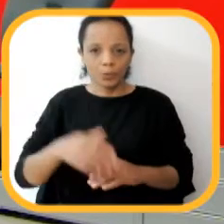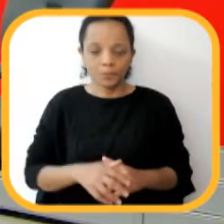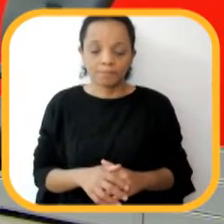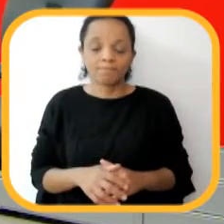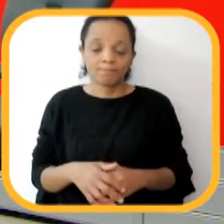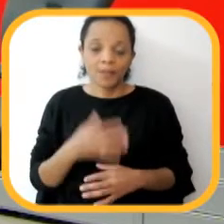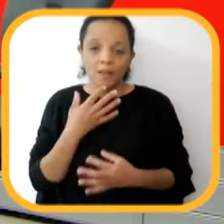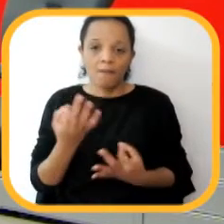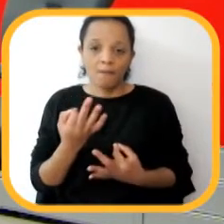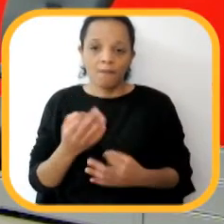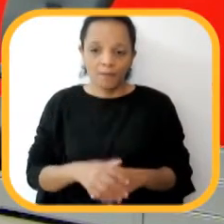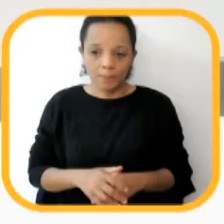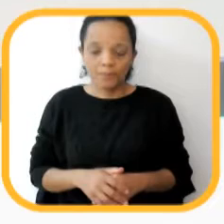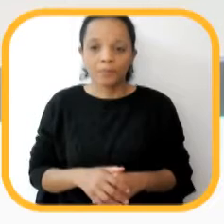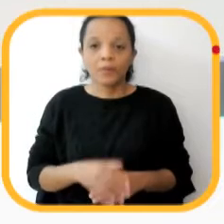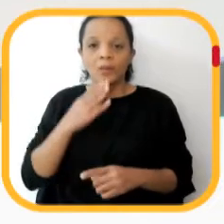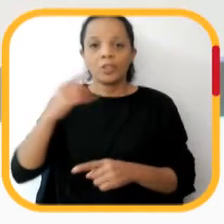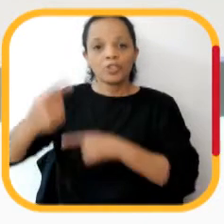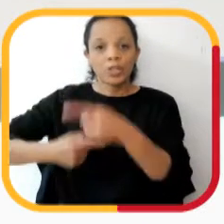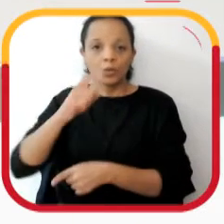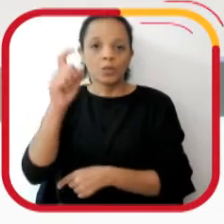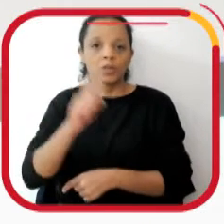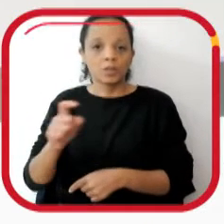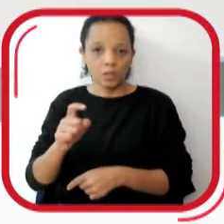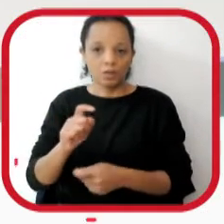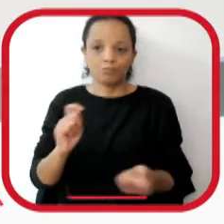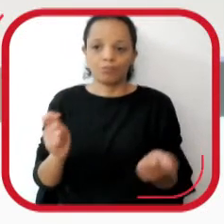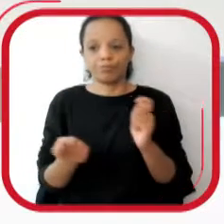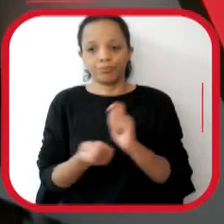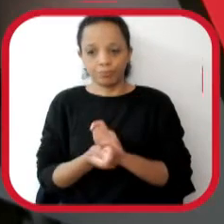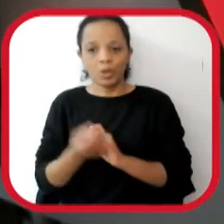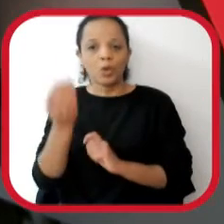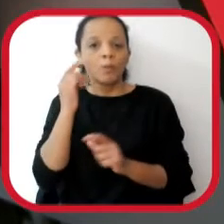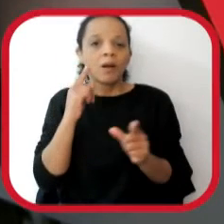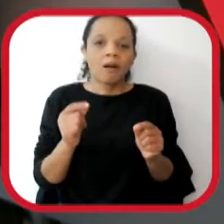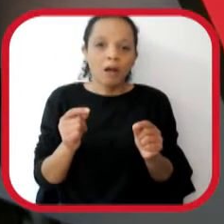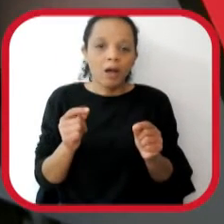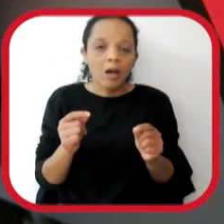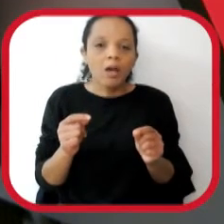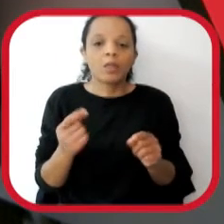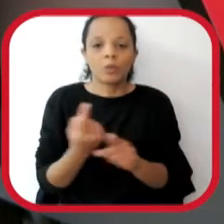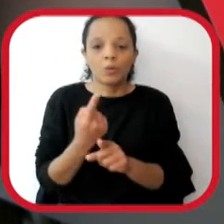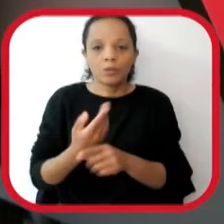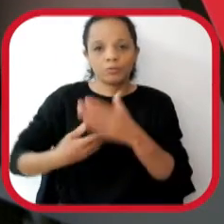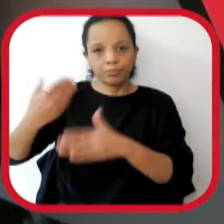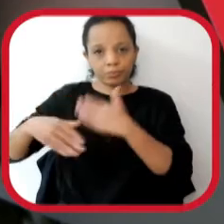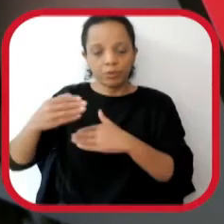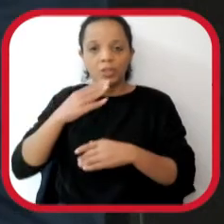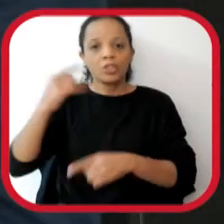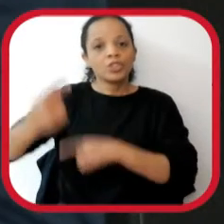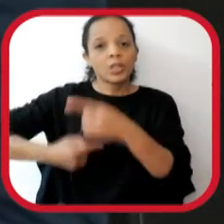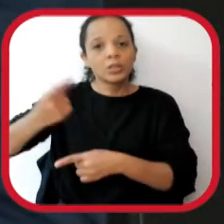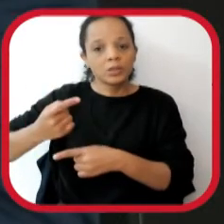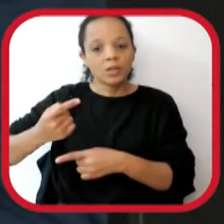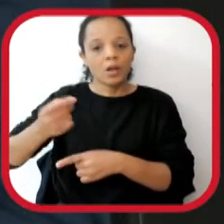o futuro? É certo que a geração Z vai alterar um pouco o paradigma daquilo que é o consumo de rádio nos equipamentos tradicionais.